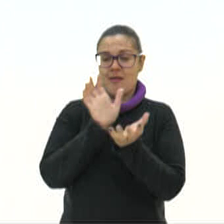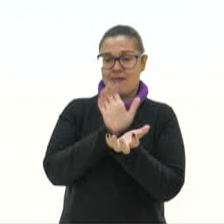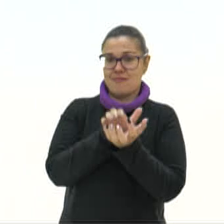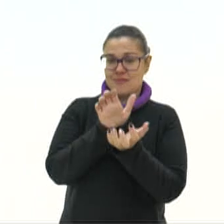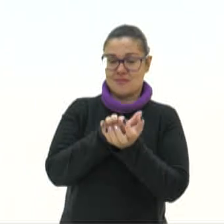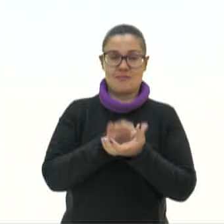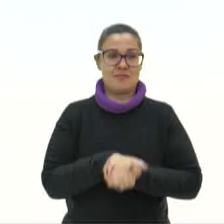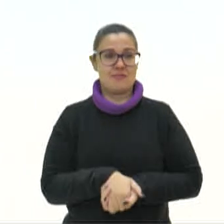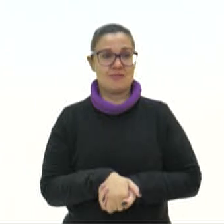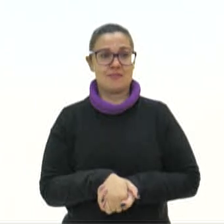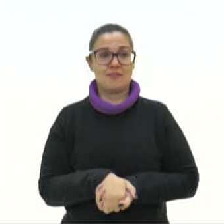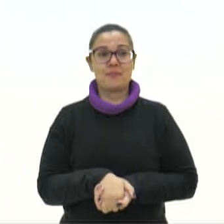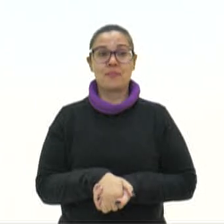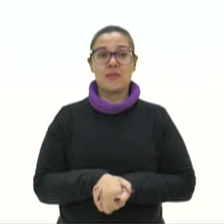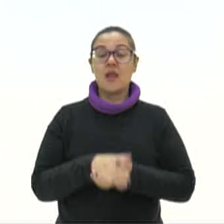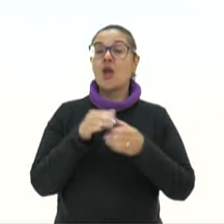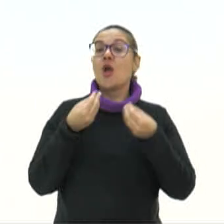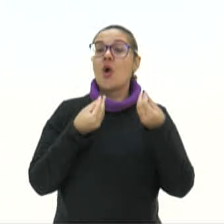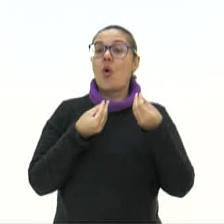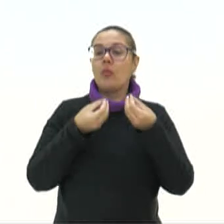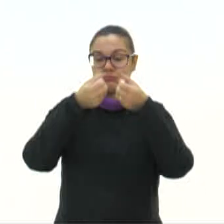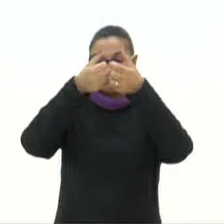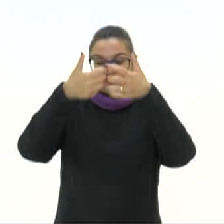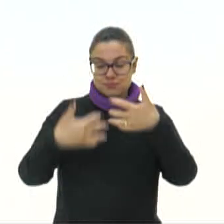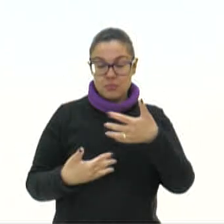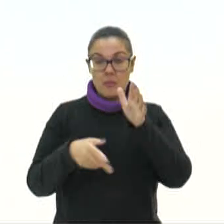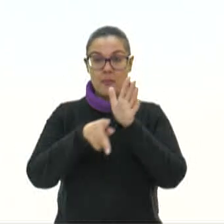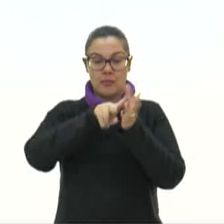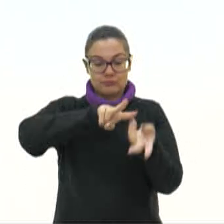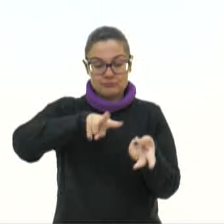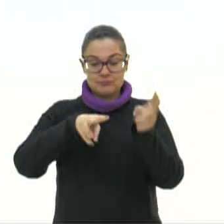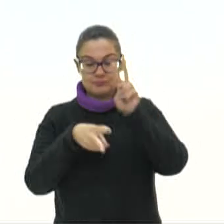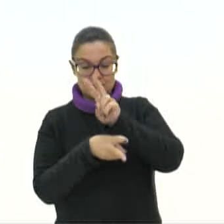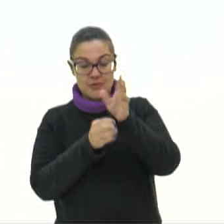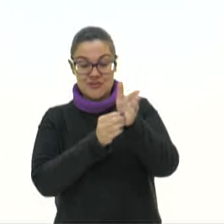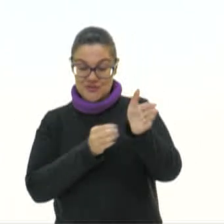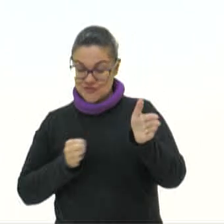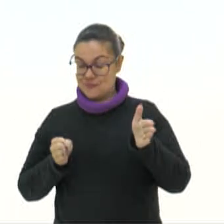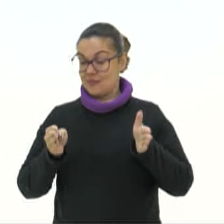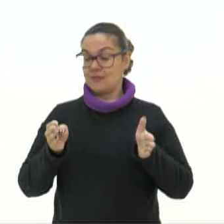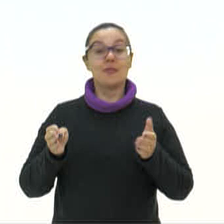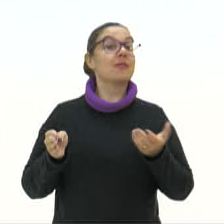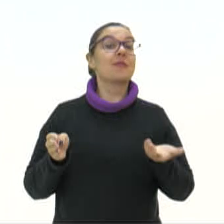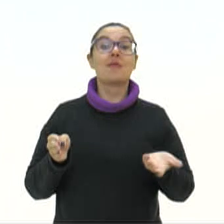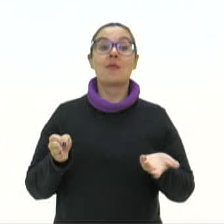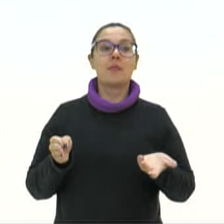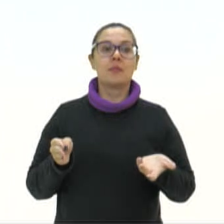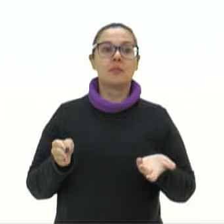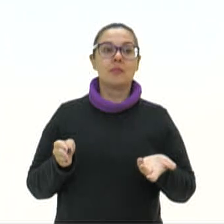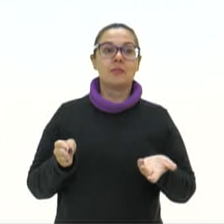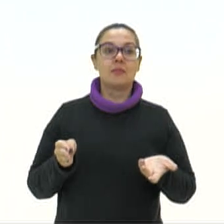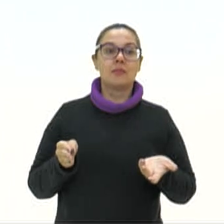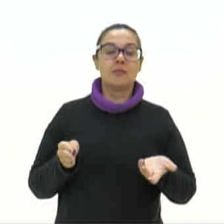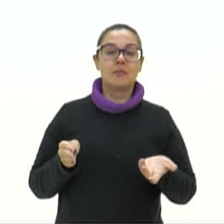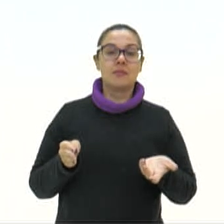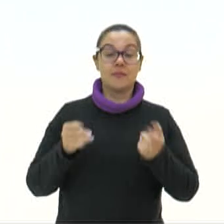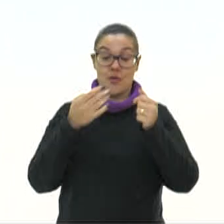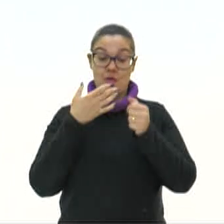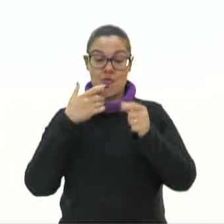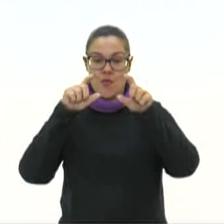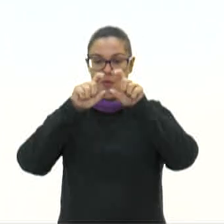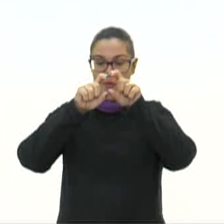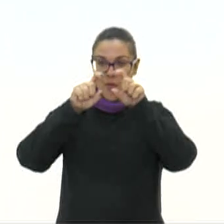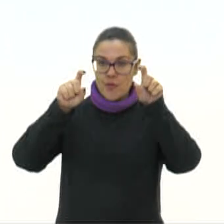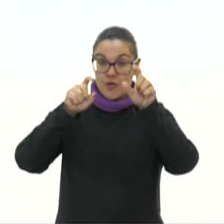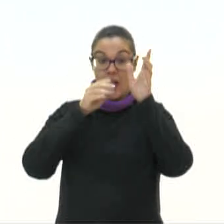Recife? Como ficaria esse discurso quando passássemos para o discurso indireto? Aqui nessa parte colorida